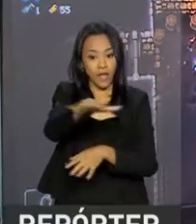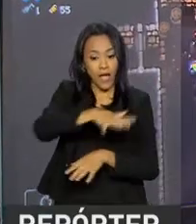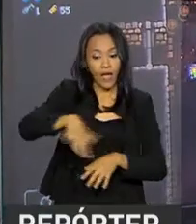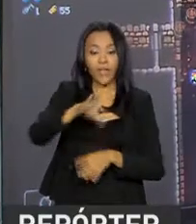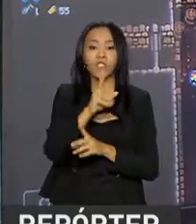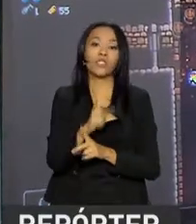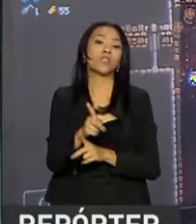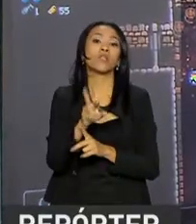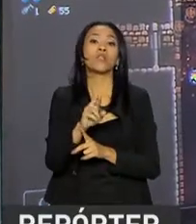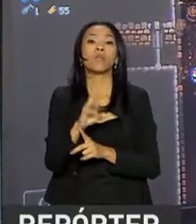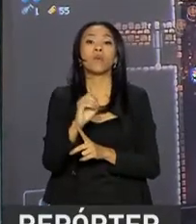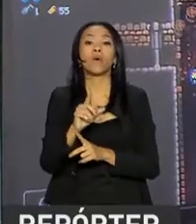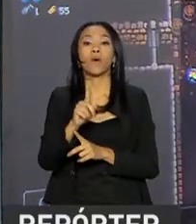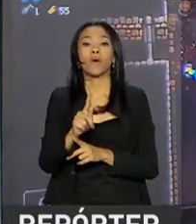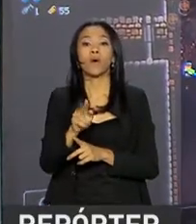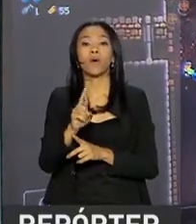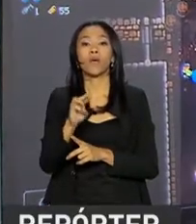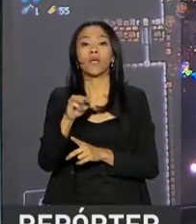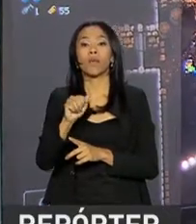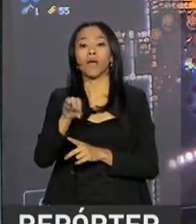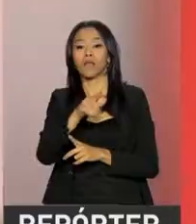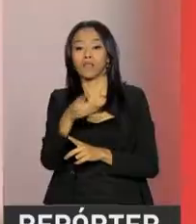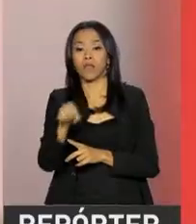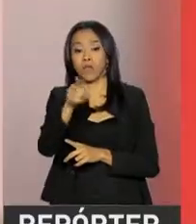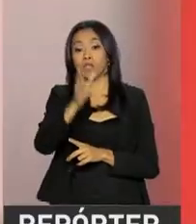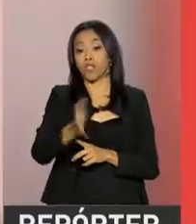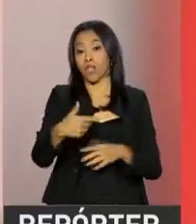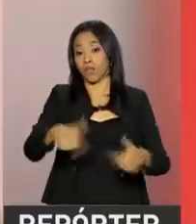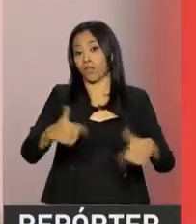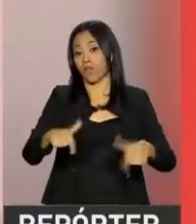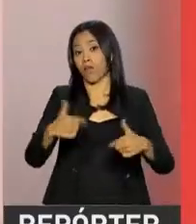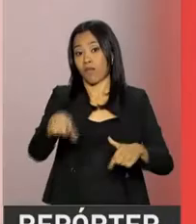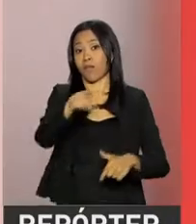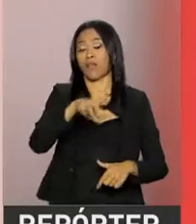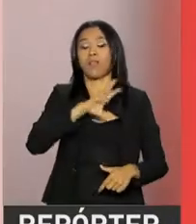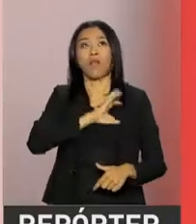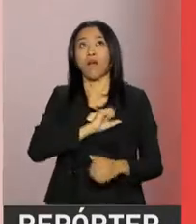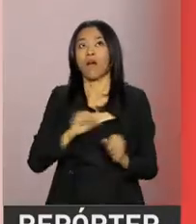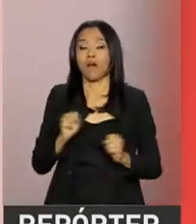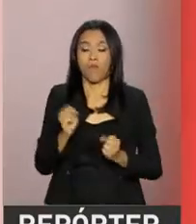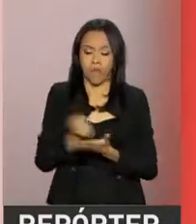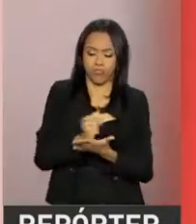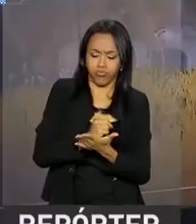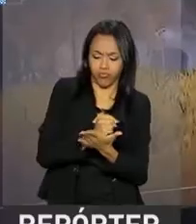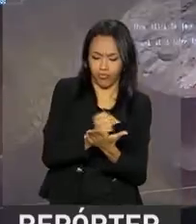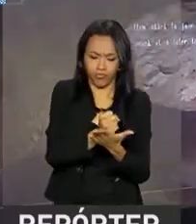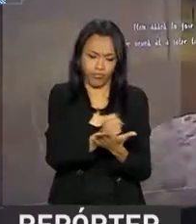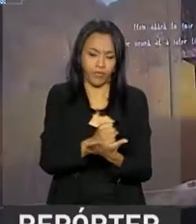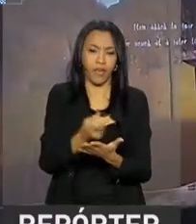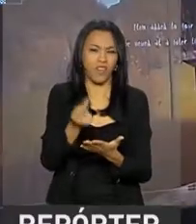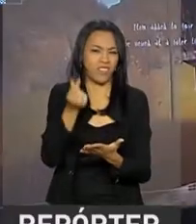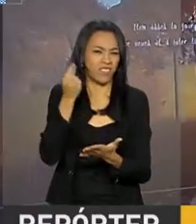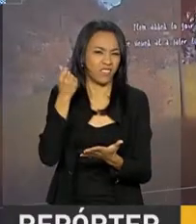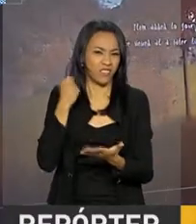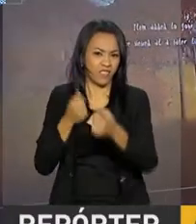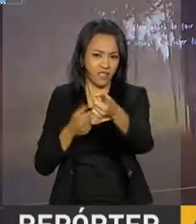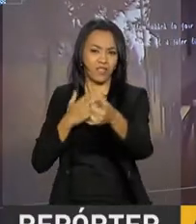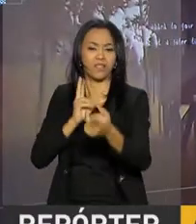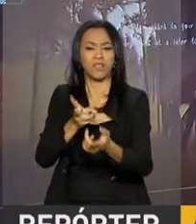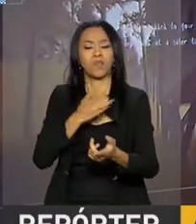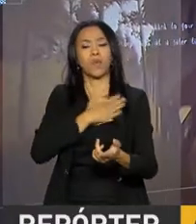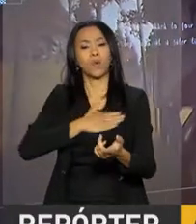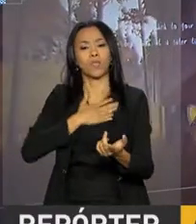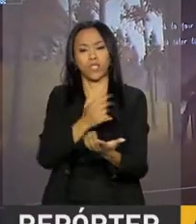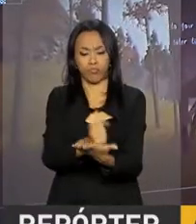brasiliense trabalha na área mesmo antes de se formar e conta que a paixão por jogos é antiga sempre gostei de jogar e é